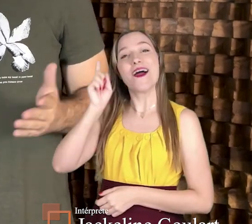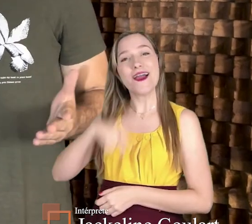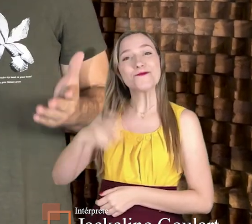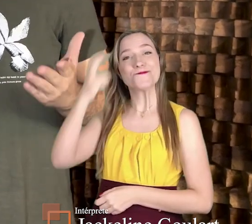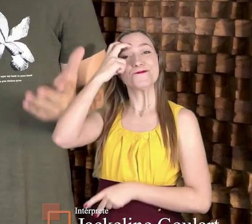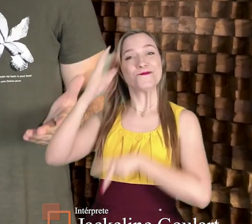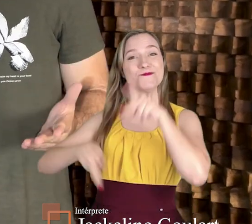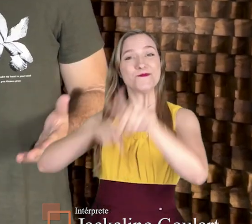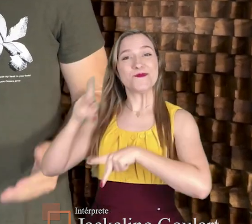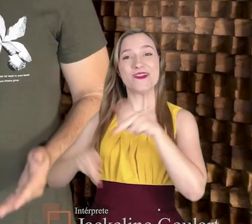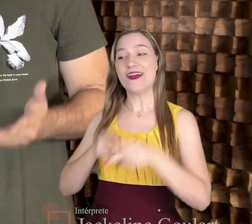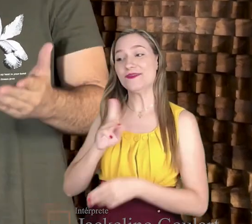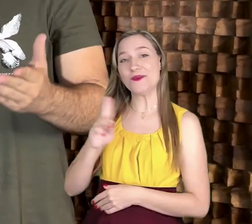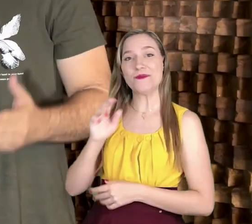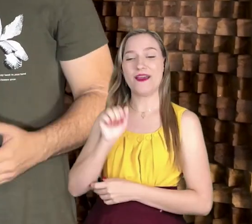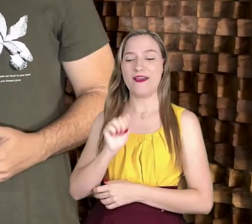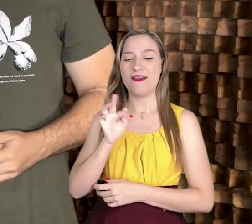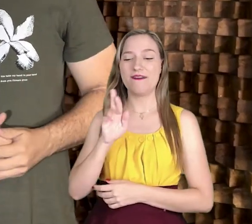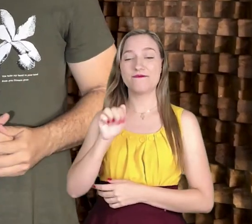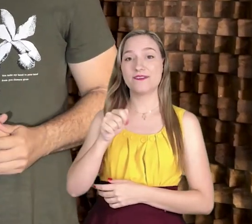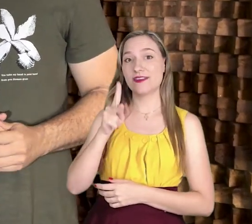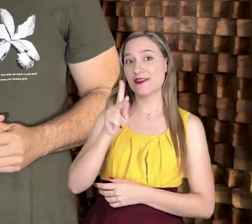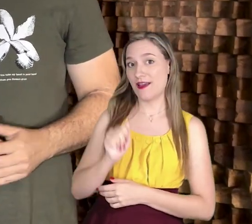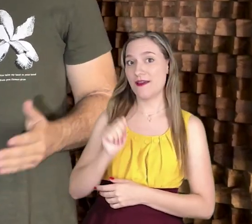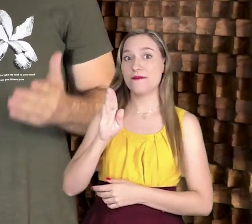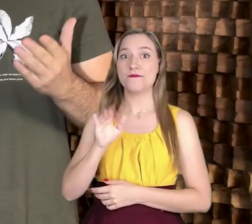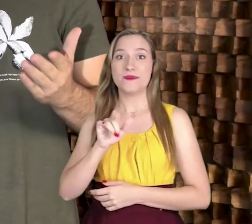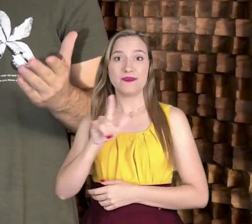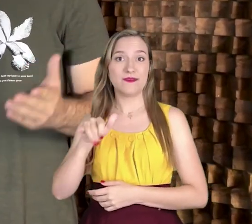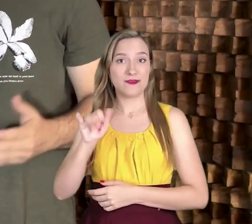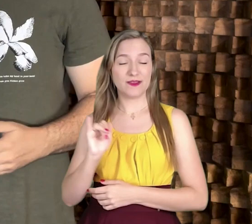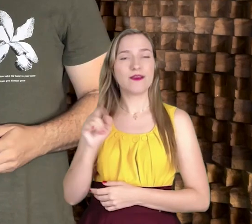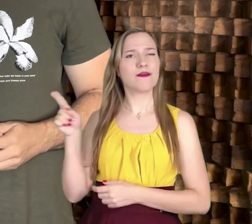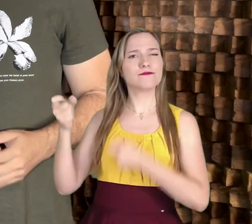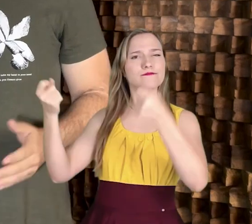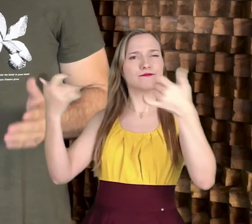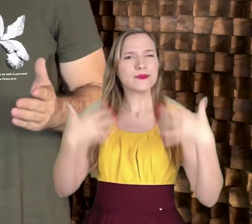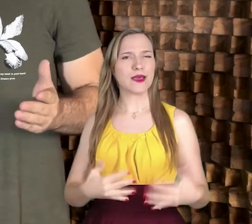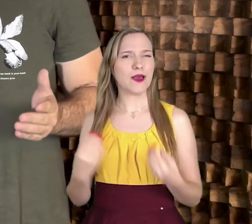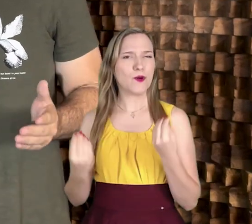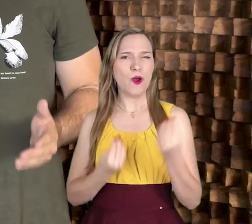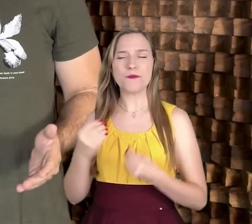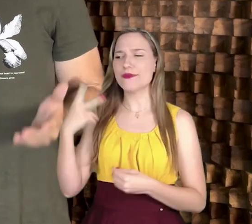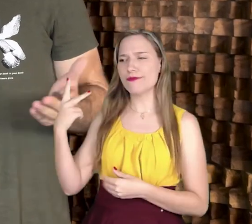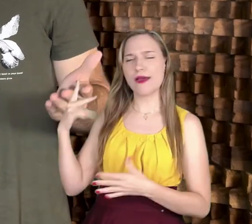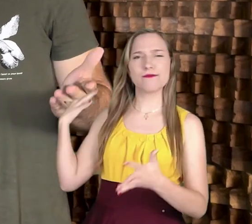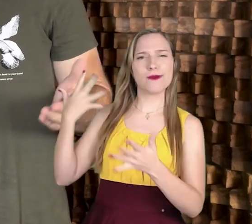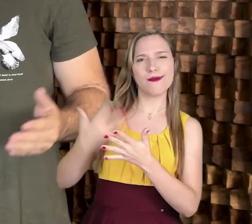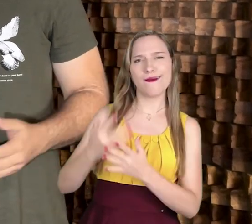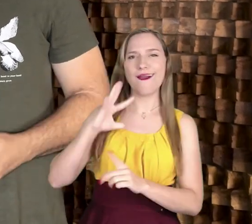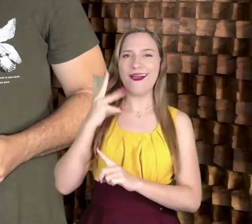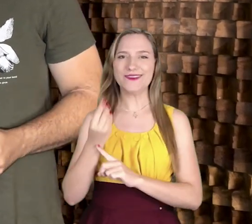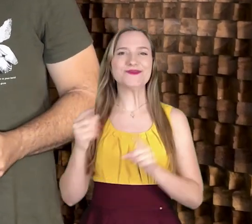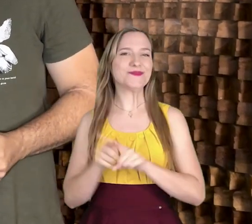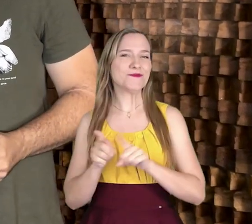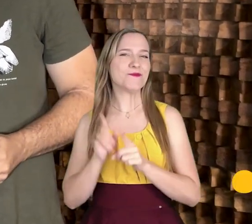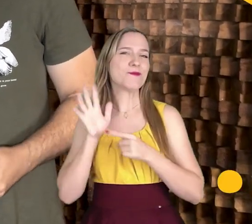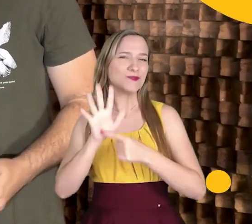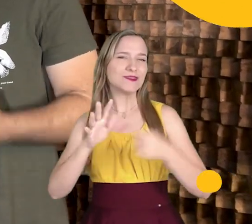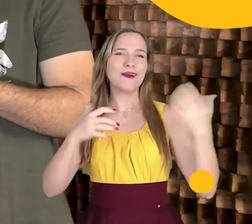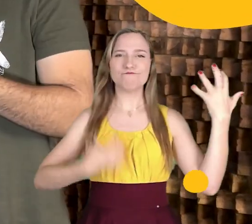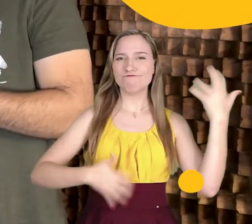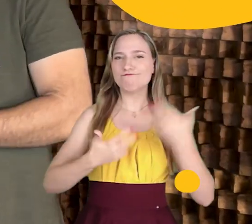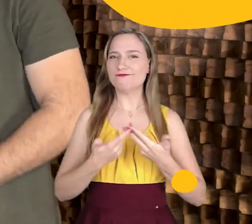popular, África Billy. África vai falar pra gente seu percurso artístico e apresentar alguns instrumentos. Com